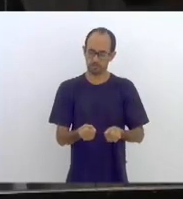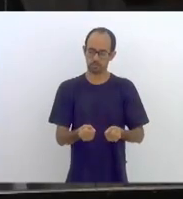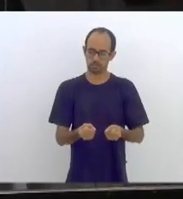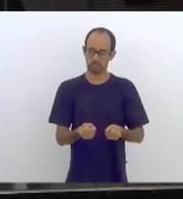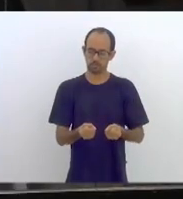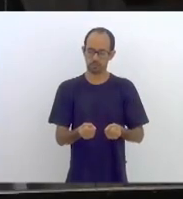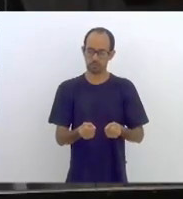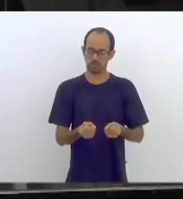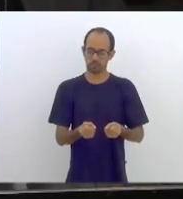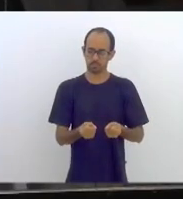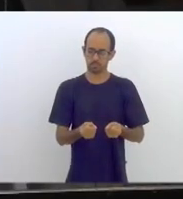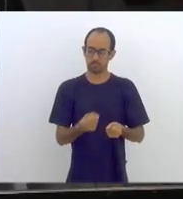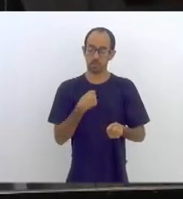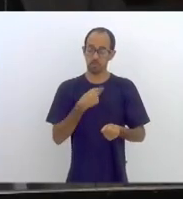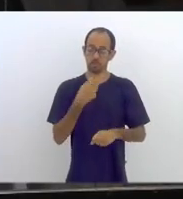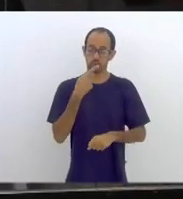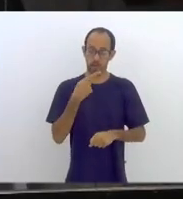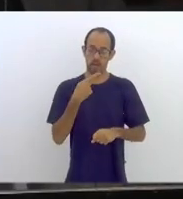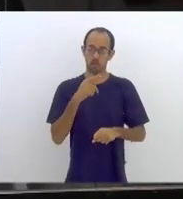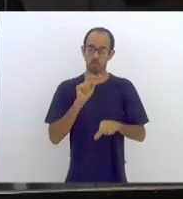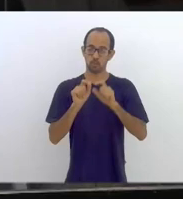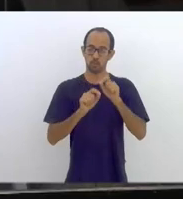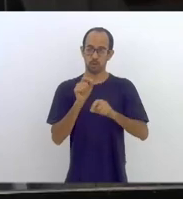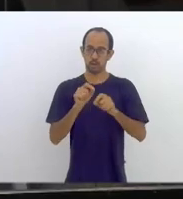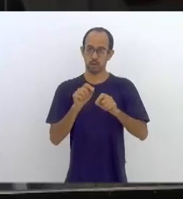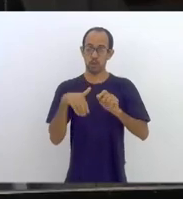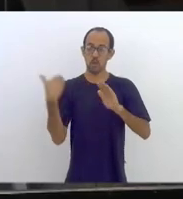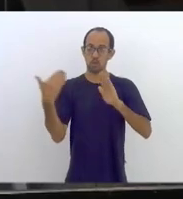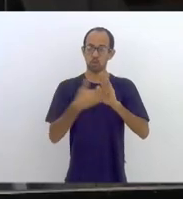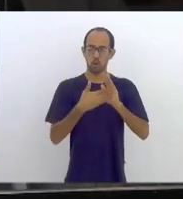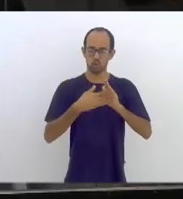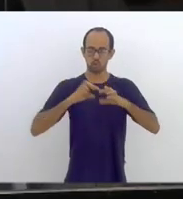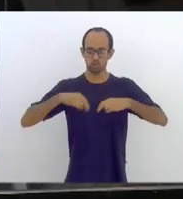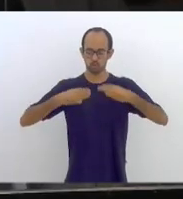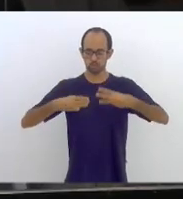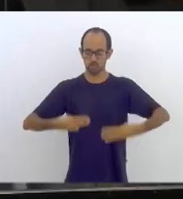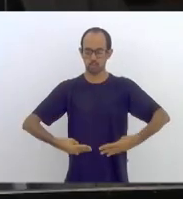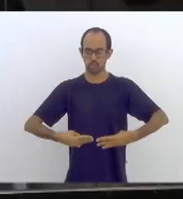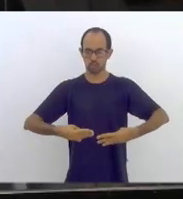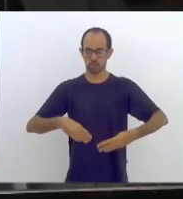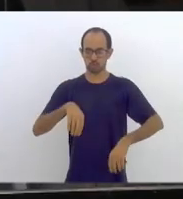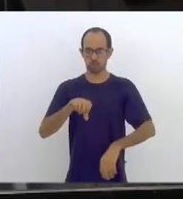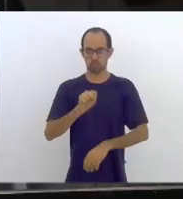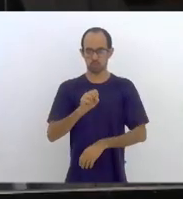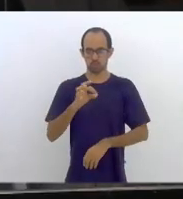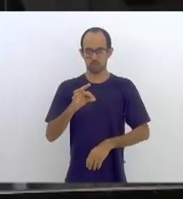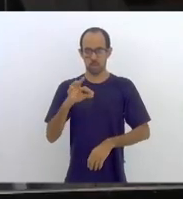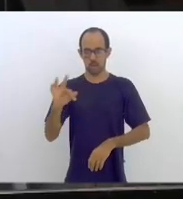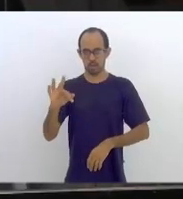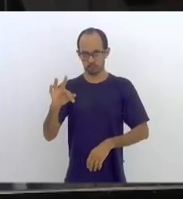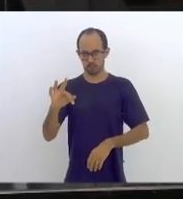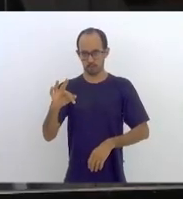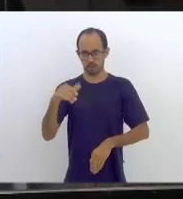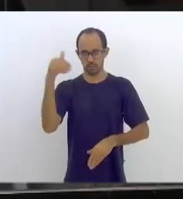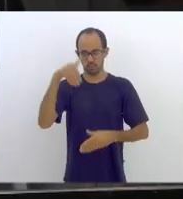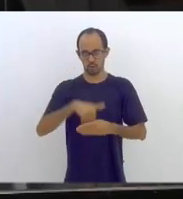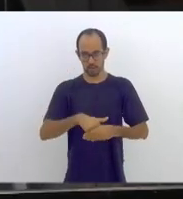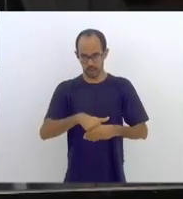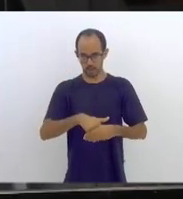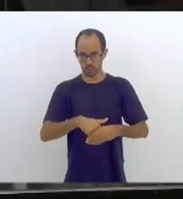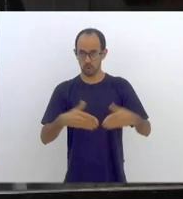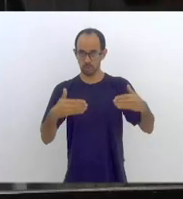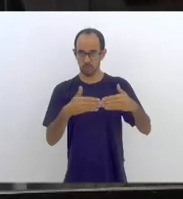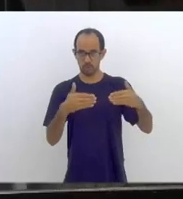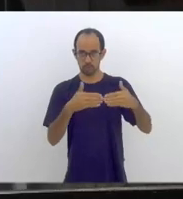e eu digo com todas as letras todos os ministros do STF que votaram a favor do